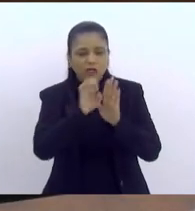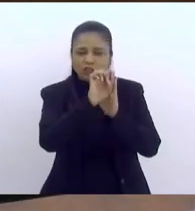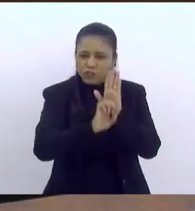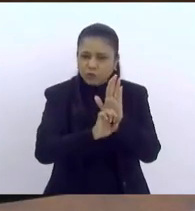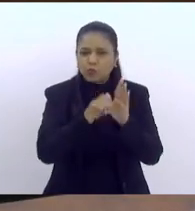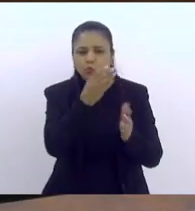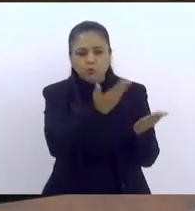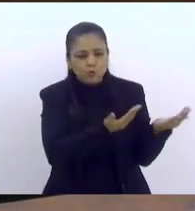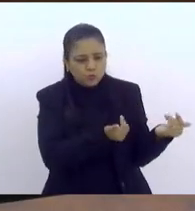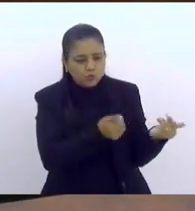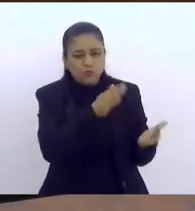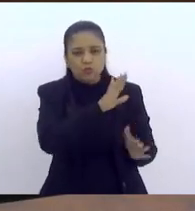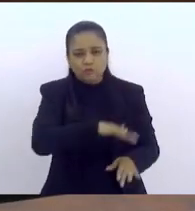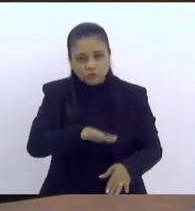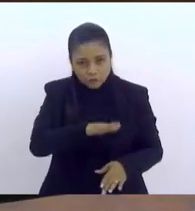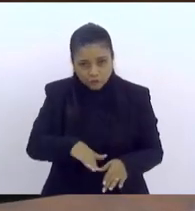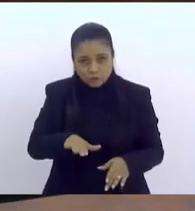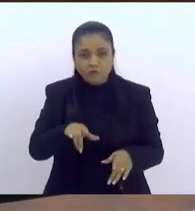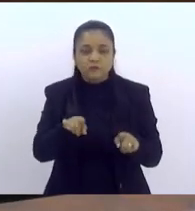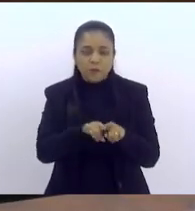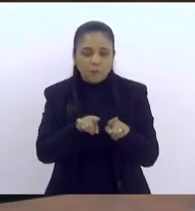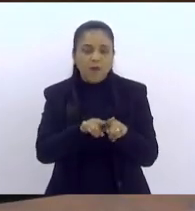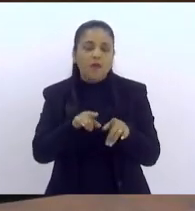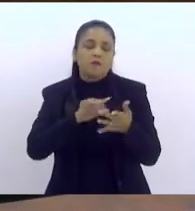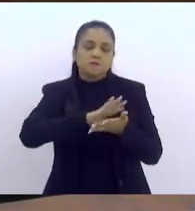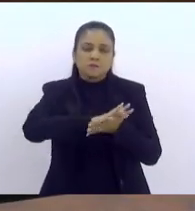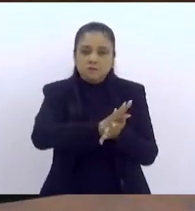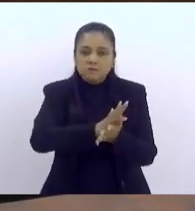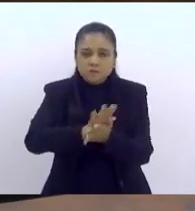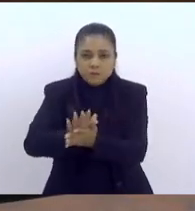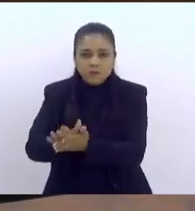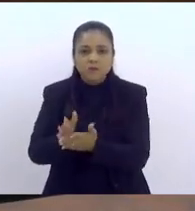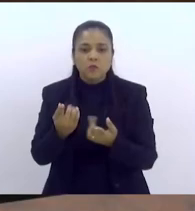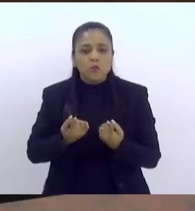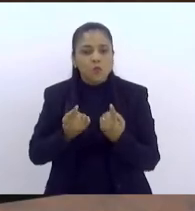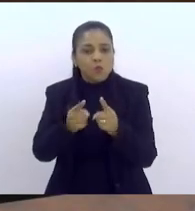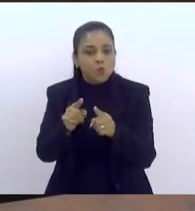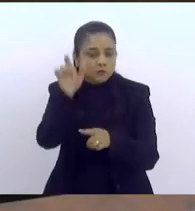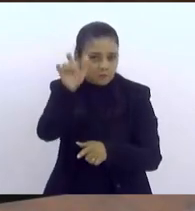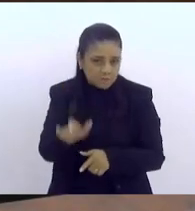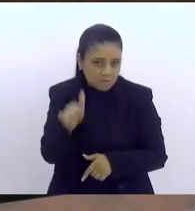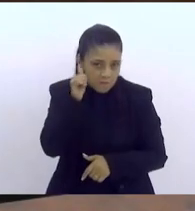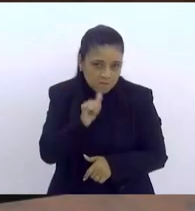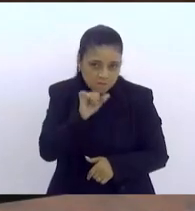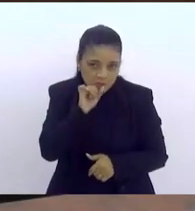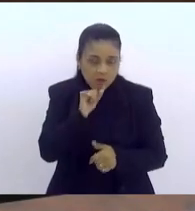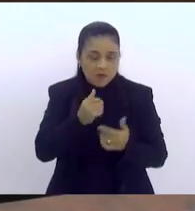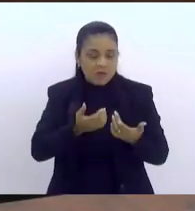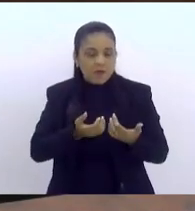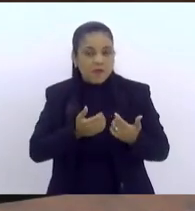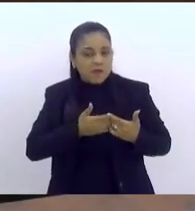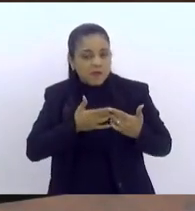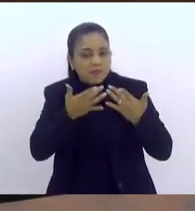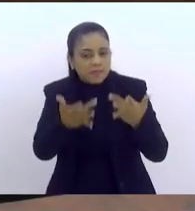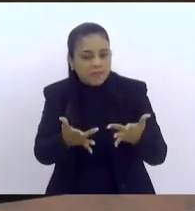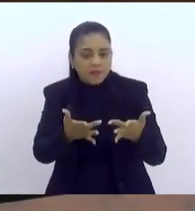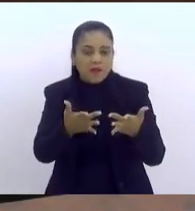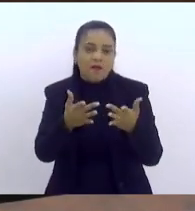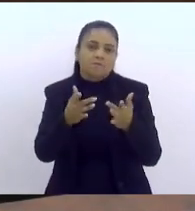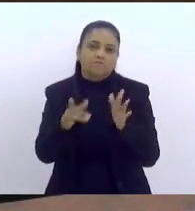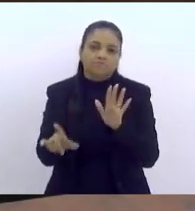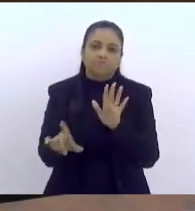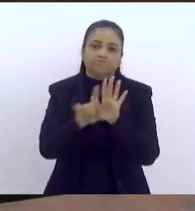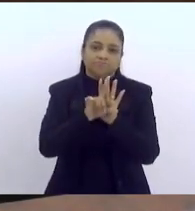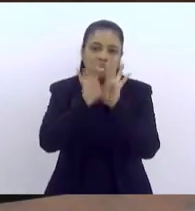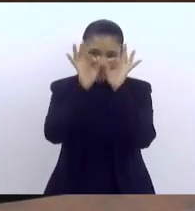discriminações acirradas contra as mães que participam do programa Entrega Legal. Então, deixo aqui meu muito obrigado a todos que